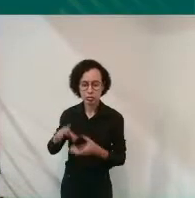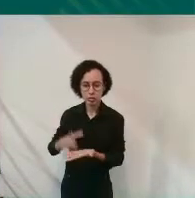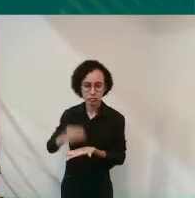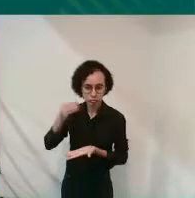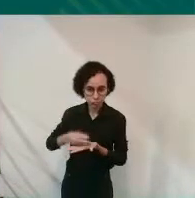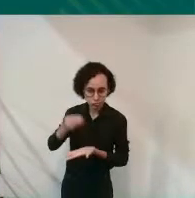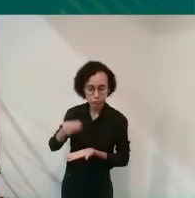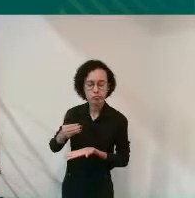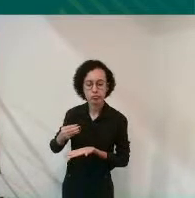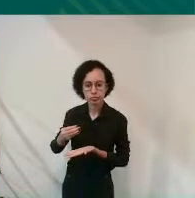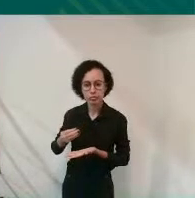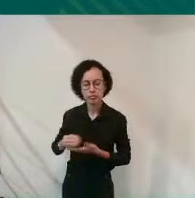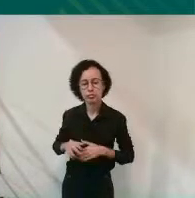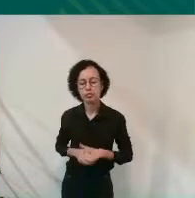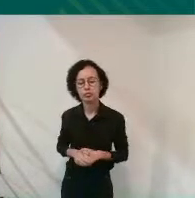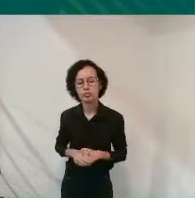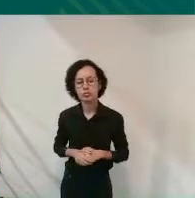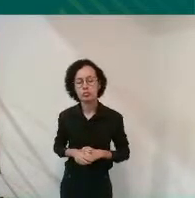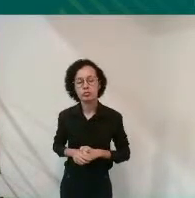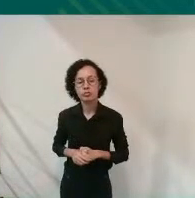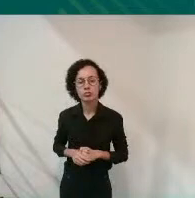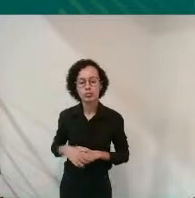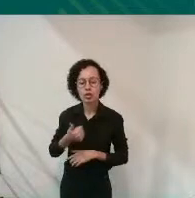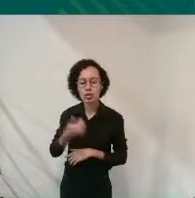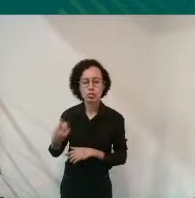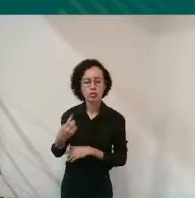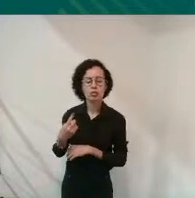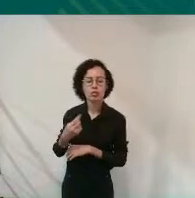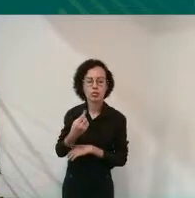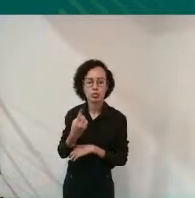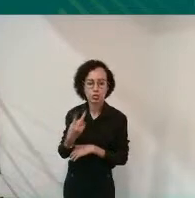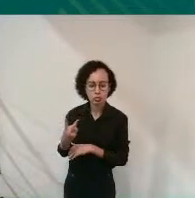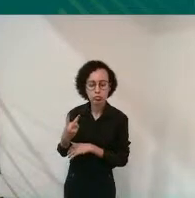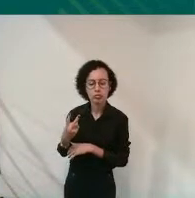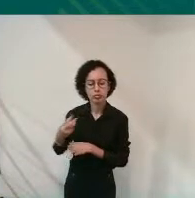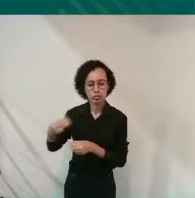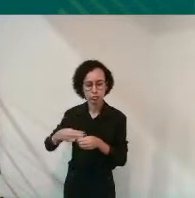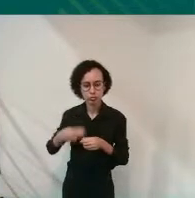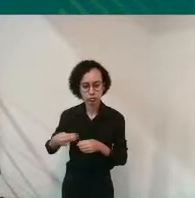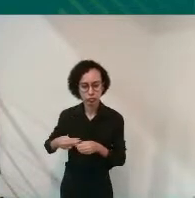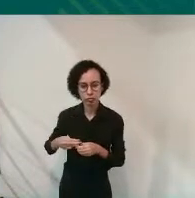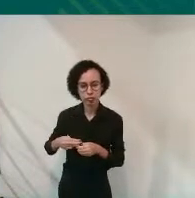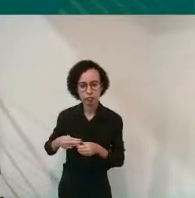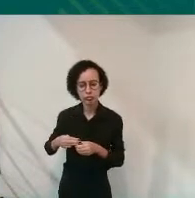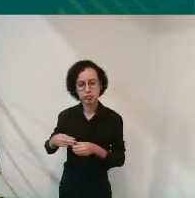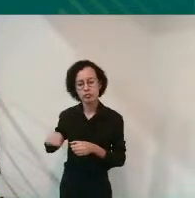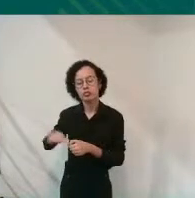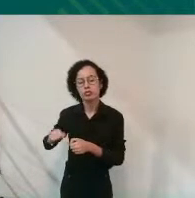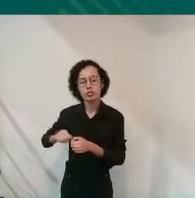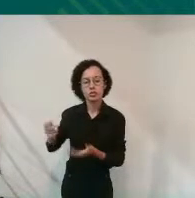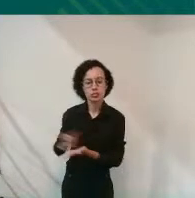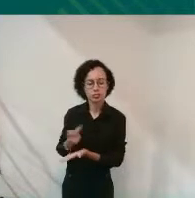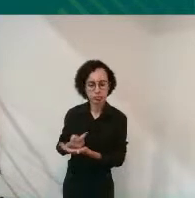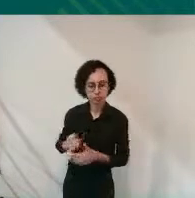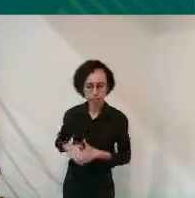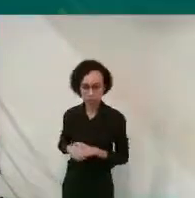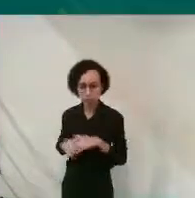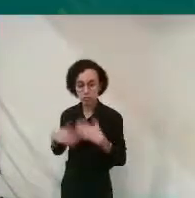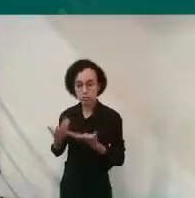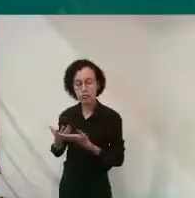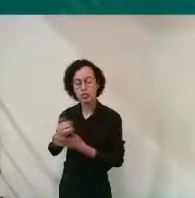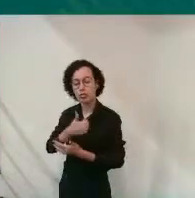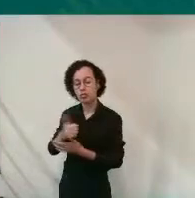forma adequada e apenas 12 municípios que estão destinando de forma inadequada. 11 desses